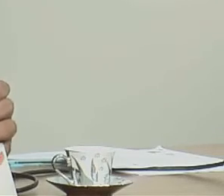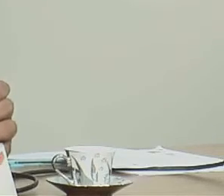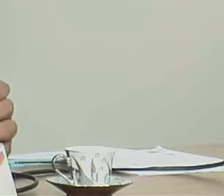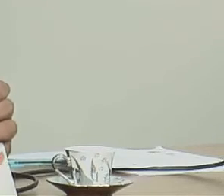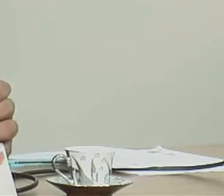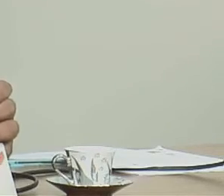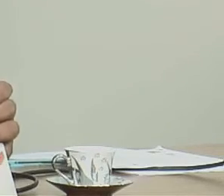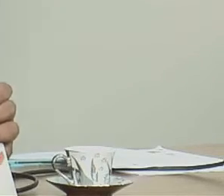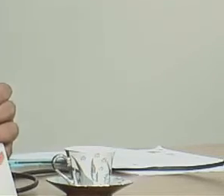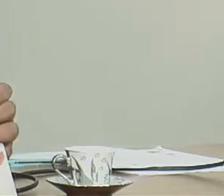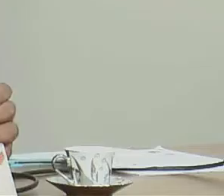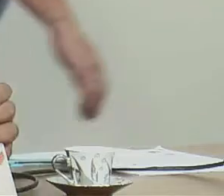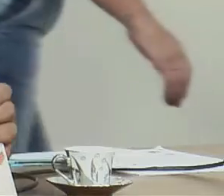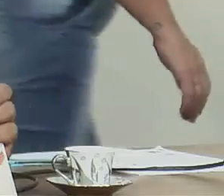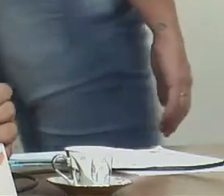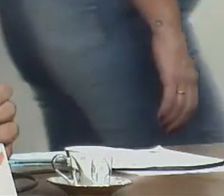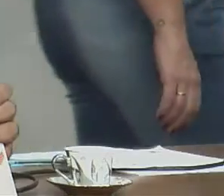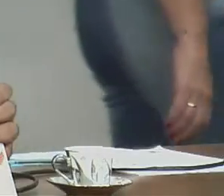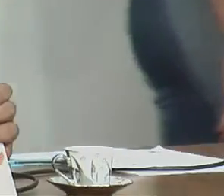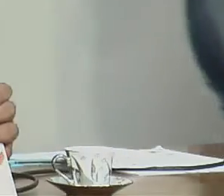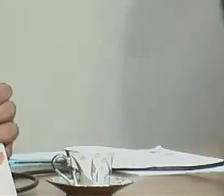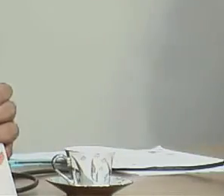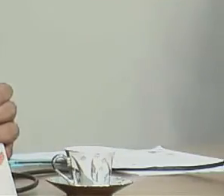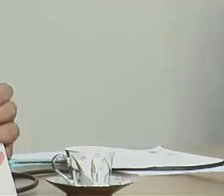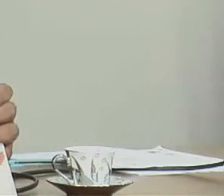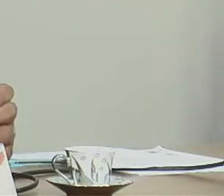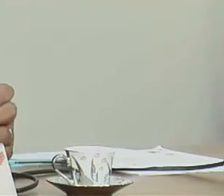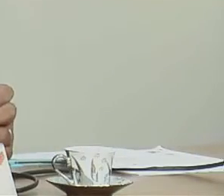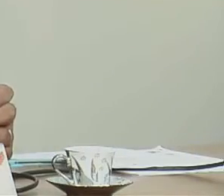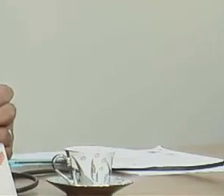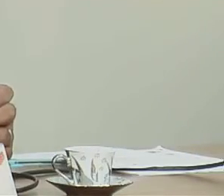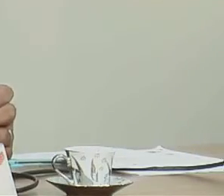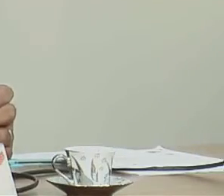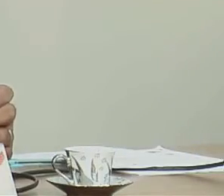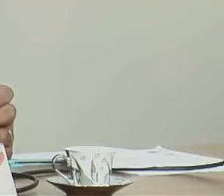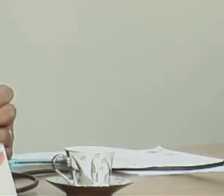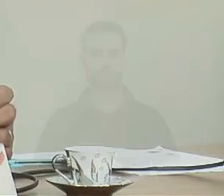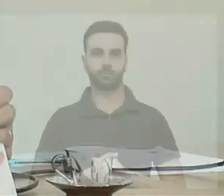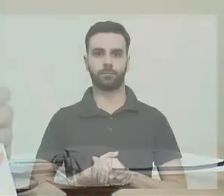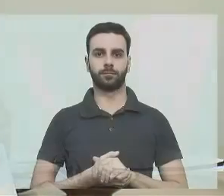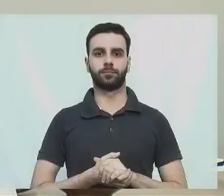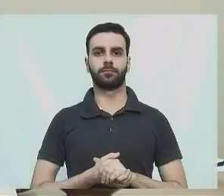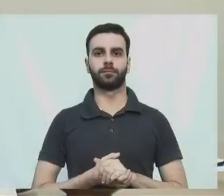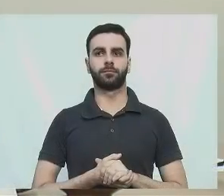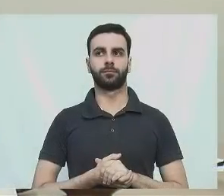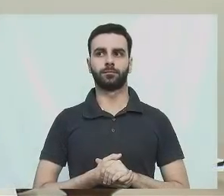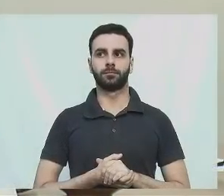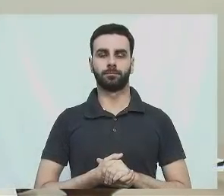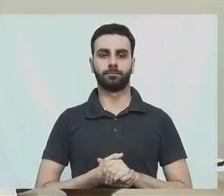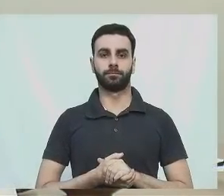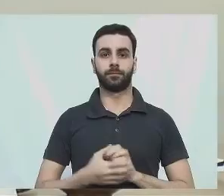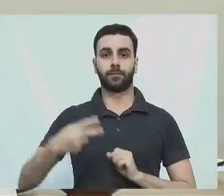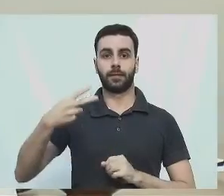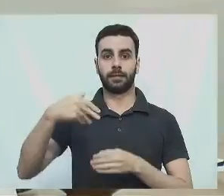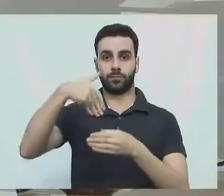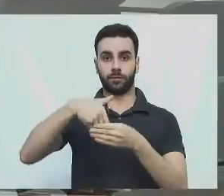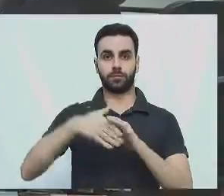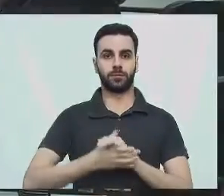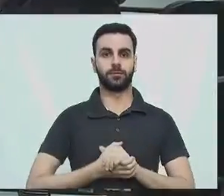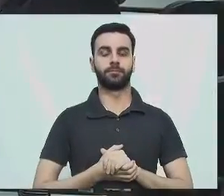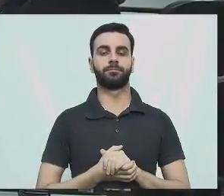de elevadores e outros aparelhos de transporte e da outras providências. Segunda